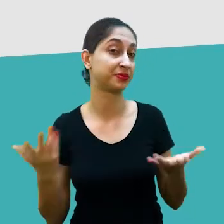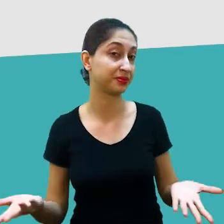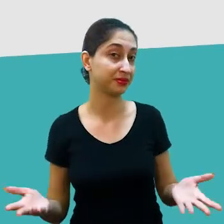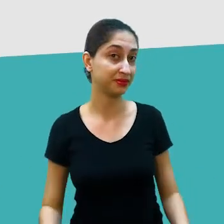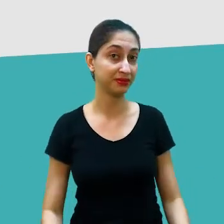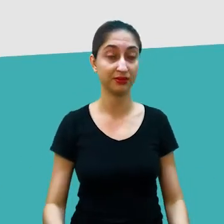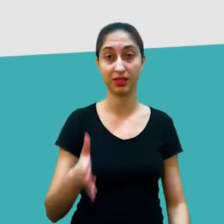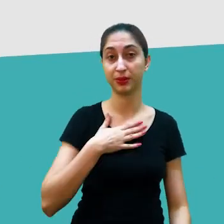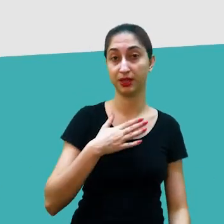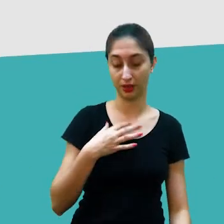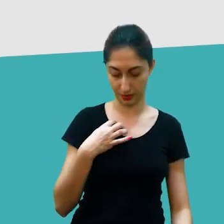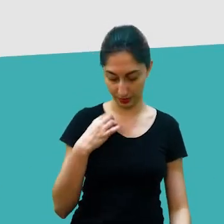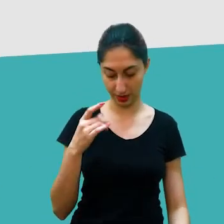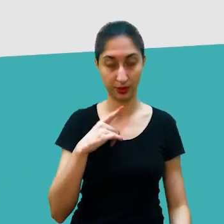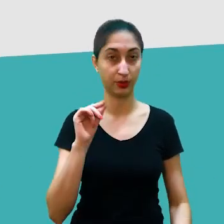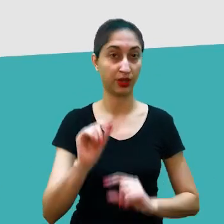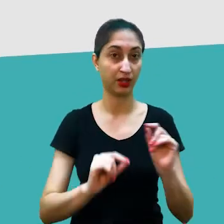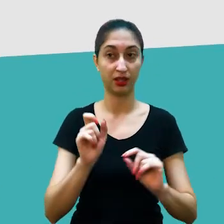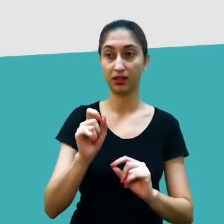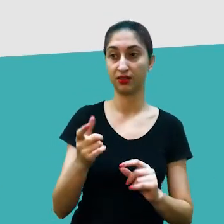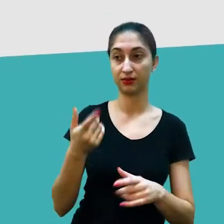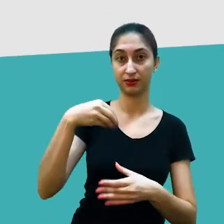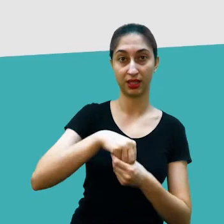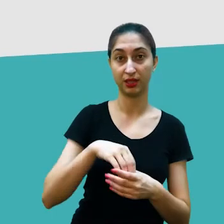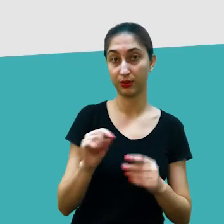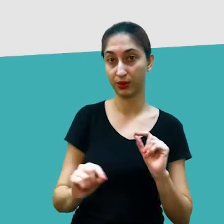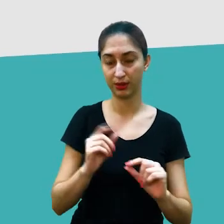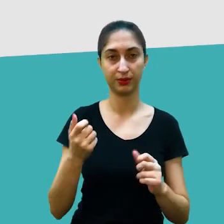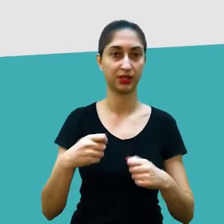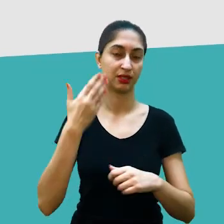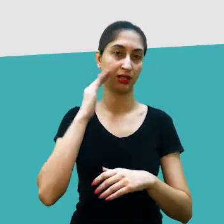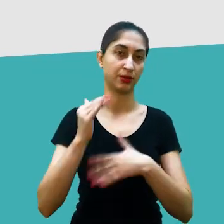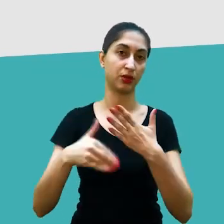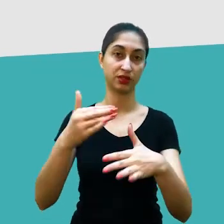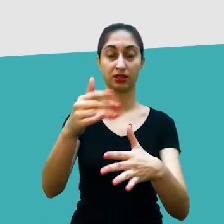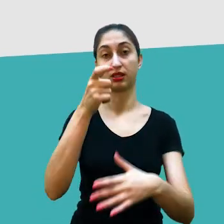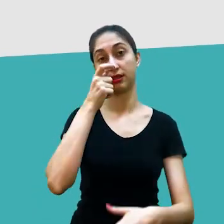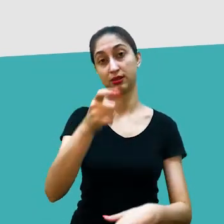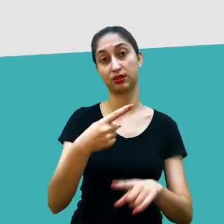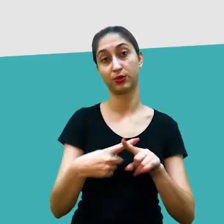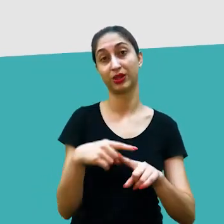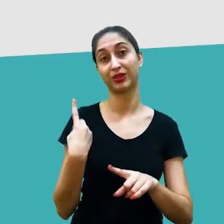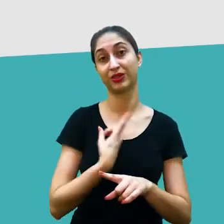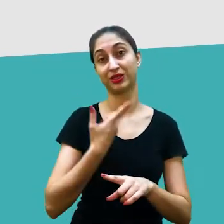são feitas as minhas roupas, né, entender todo esse processo é muito interessante, porque a gente